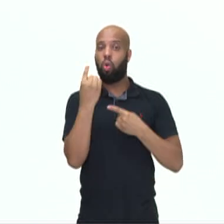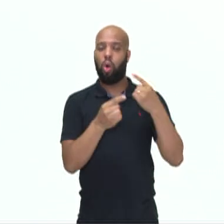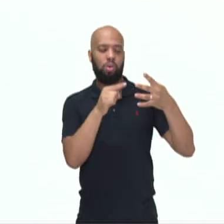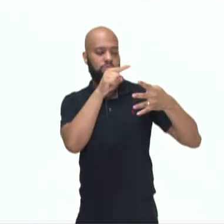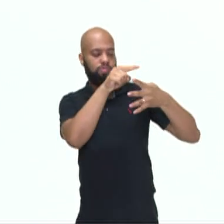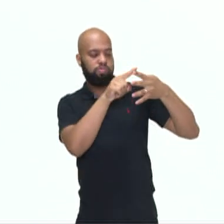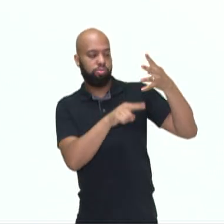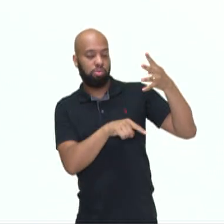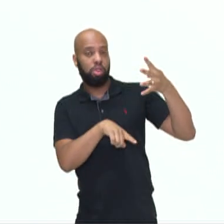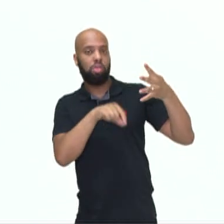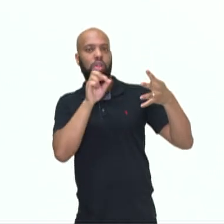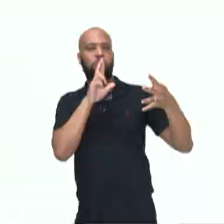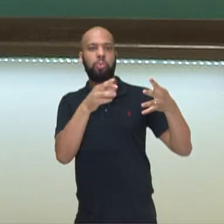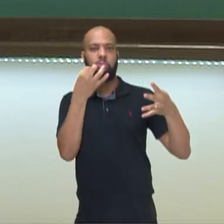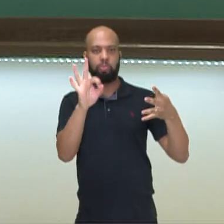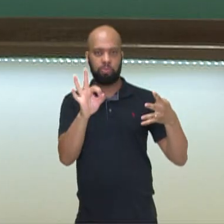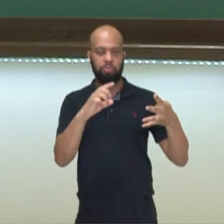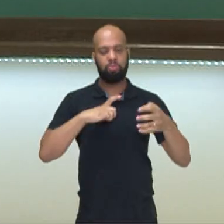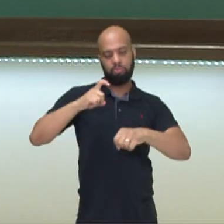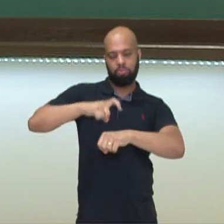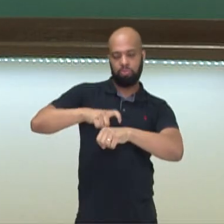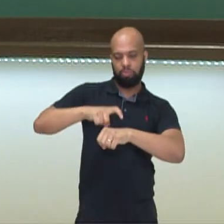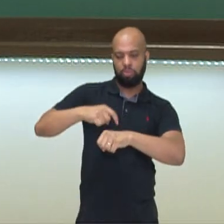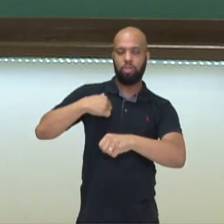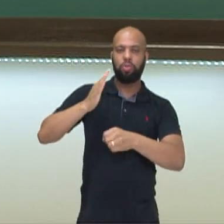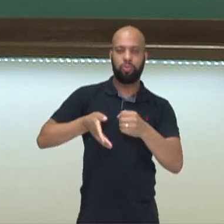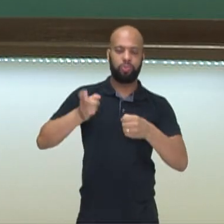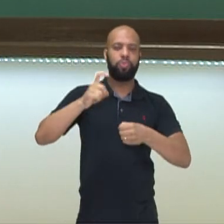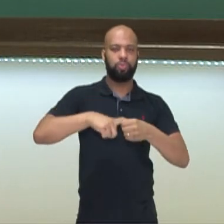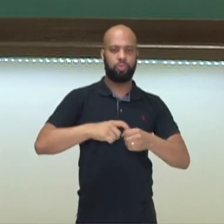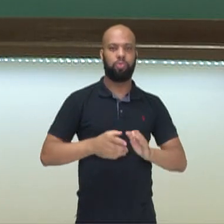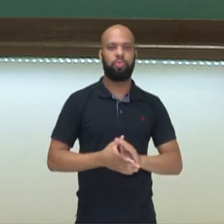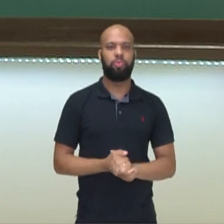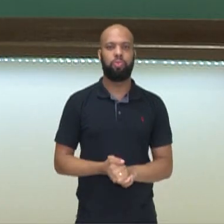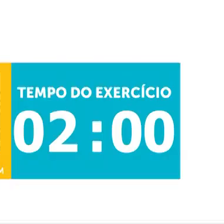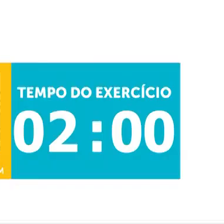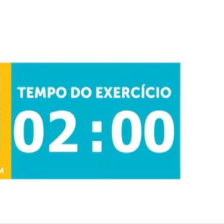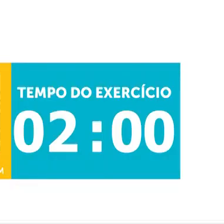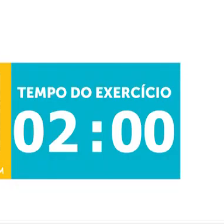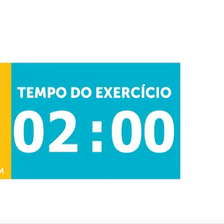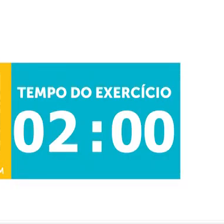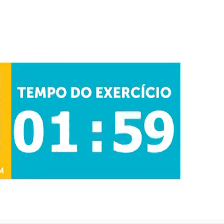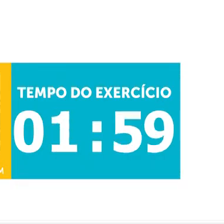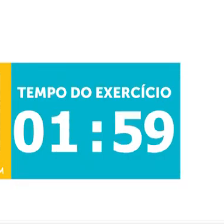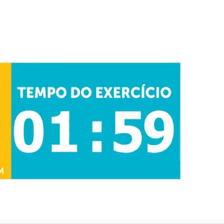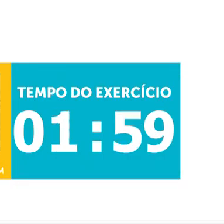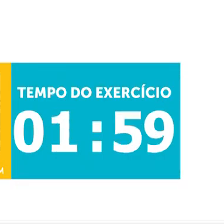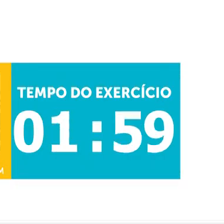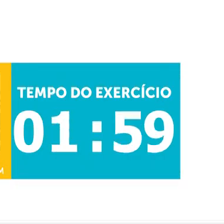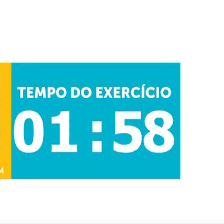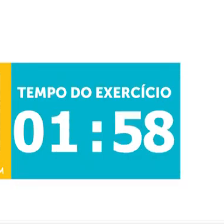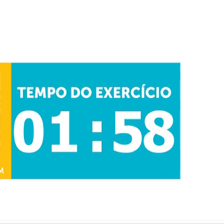D, chorume? Você tem um tempinho aí para responder. Vamos lá?